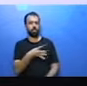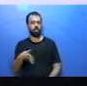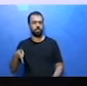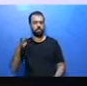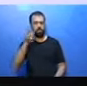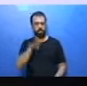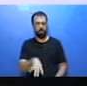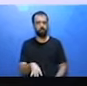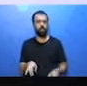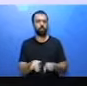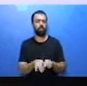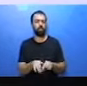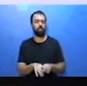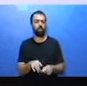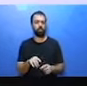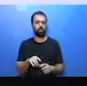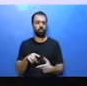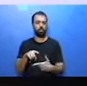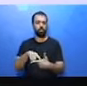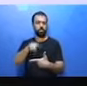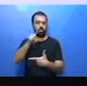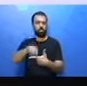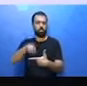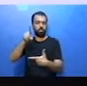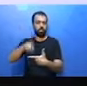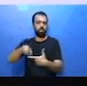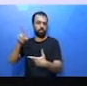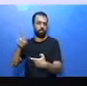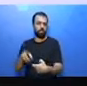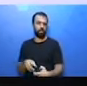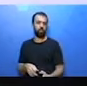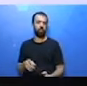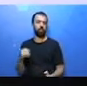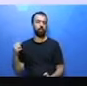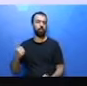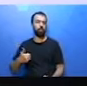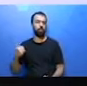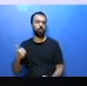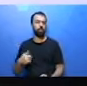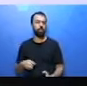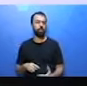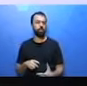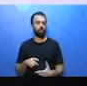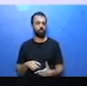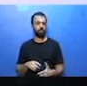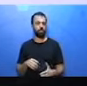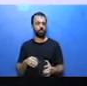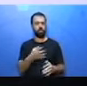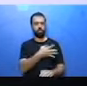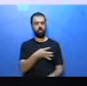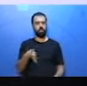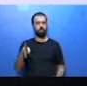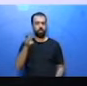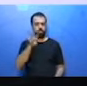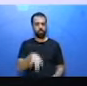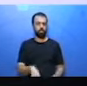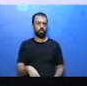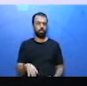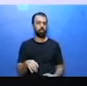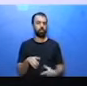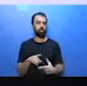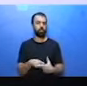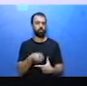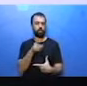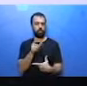o sistema monetário certo nós começaremos pelas tabelas e gráficos nessa atividade aqui